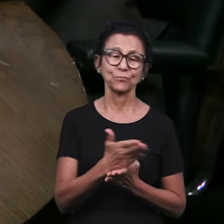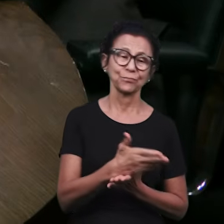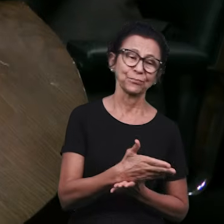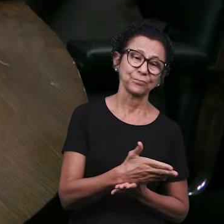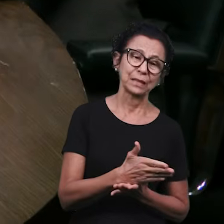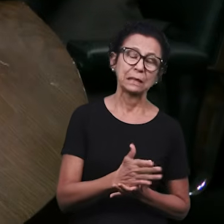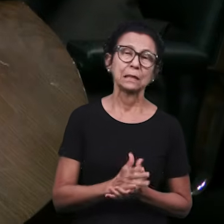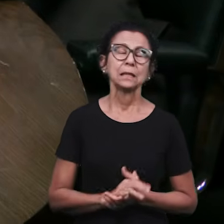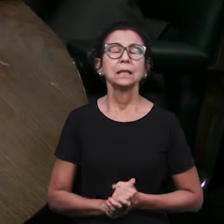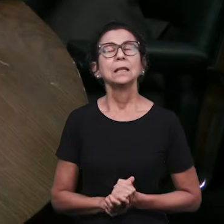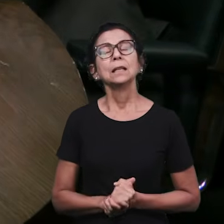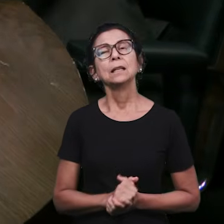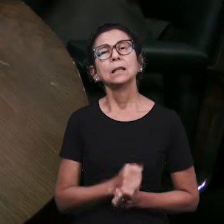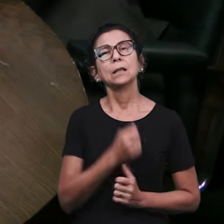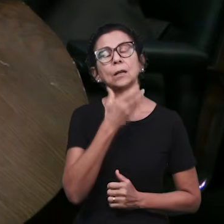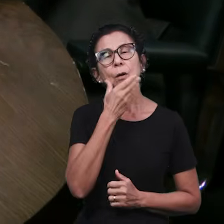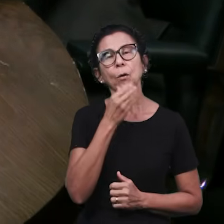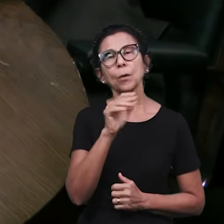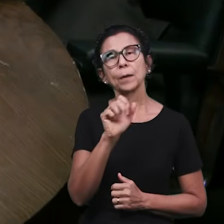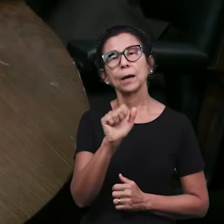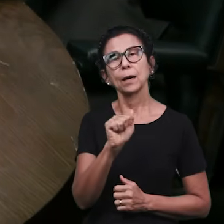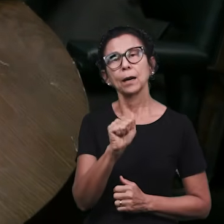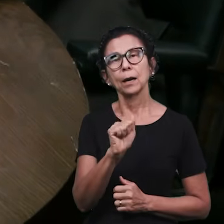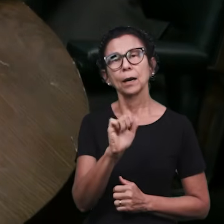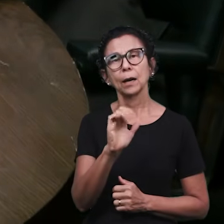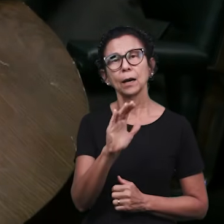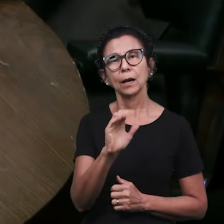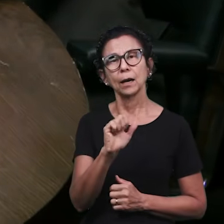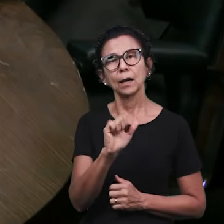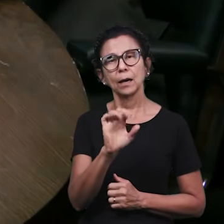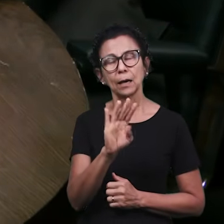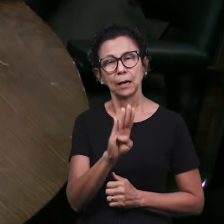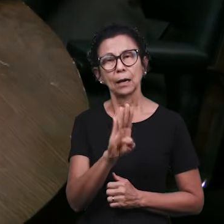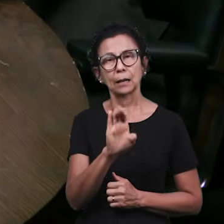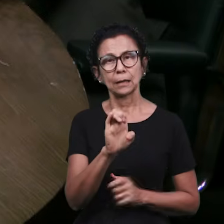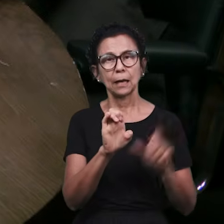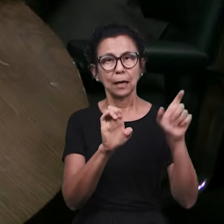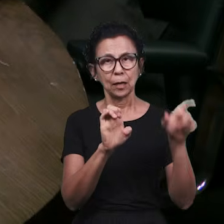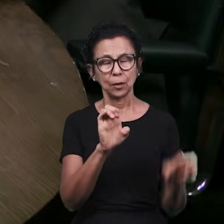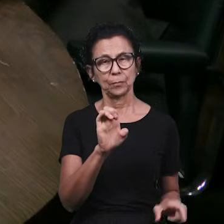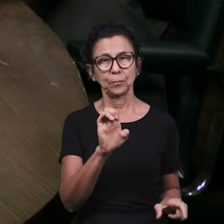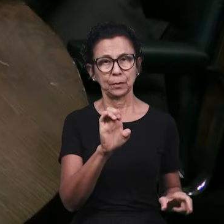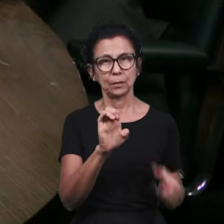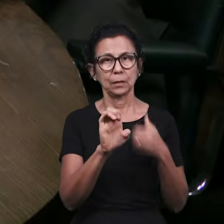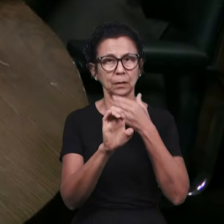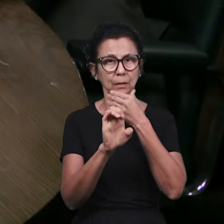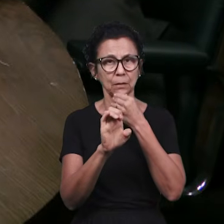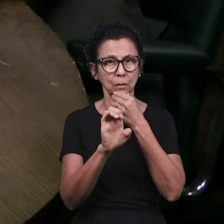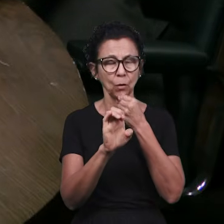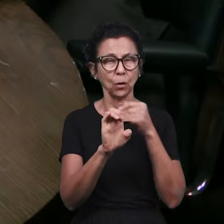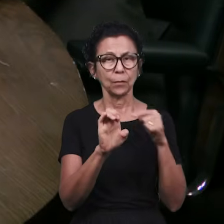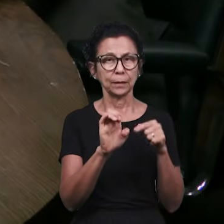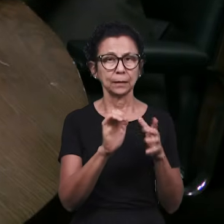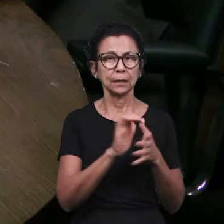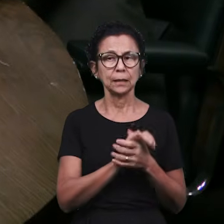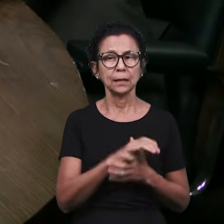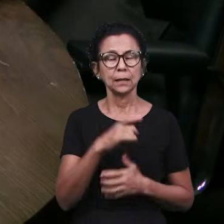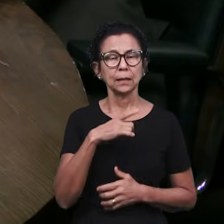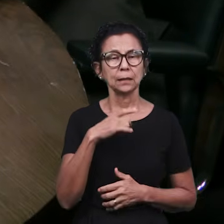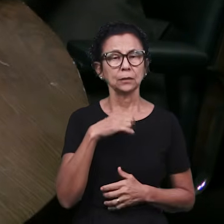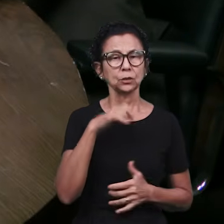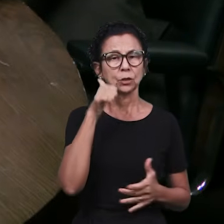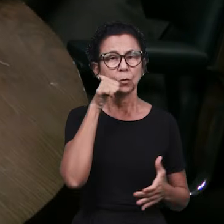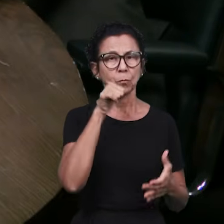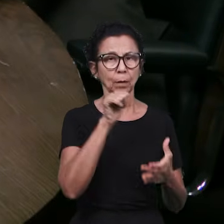É, porque Acabe, só lembrando para os nossos ouvintes, Acabe, como o senhor bem disse, ele tinha uma esposa